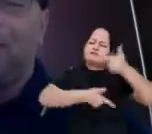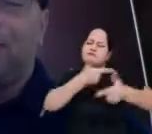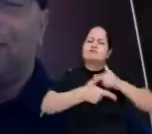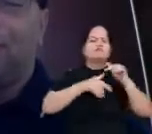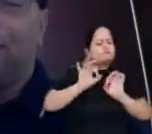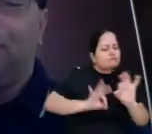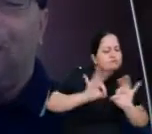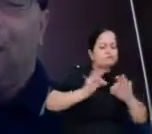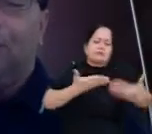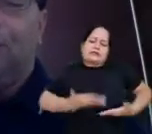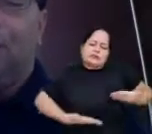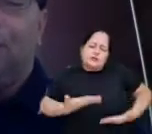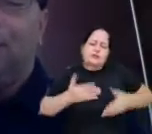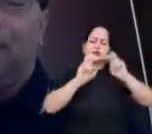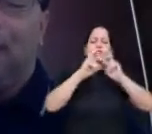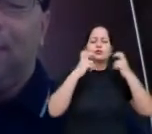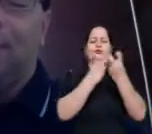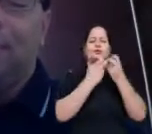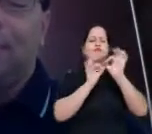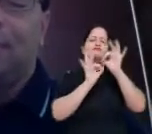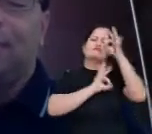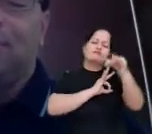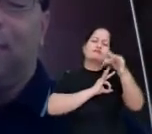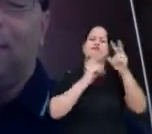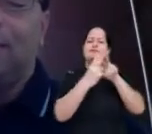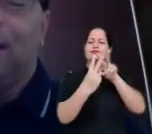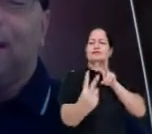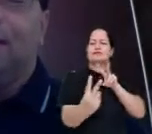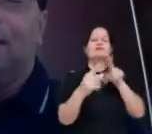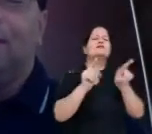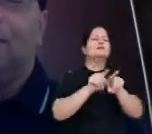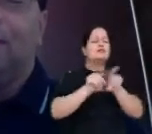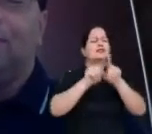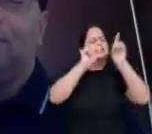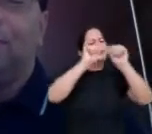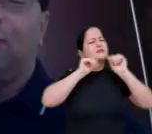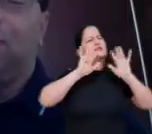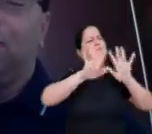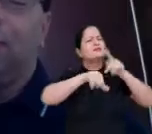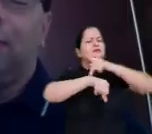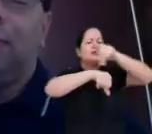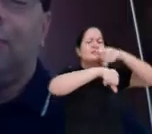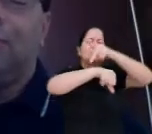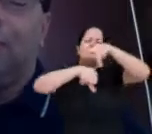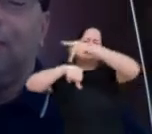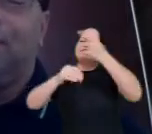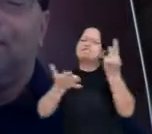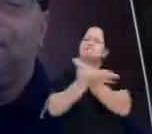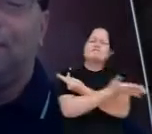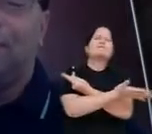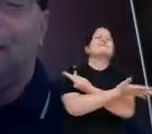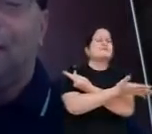os países que estão sofrendo de forma terrível essa doença. Dê, ó Deus, cura, dê sabedoria,